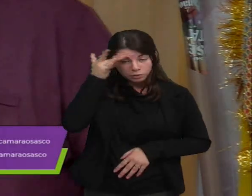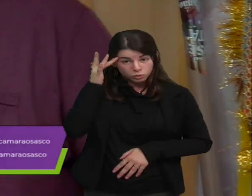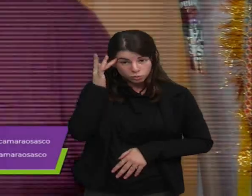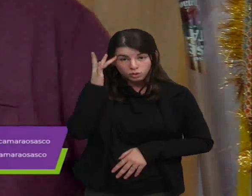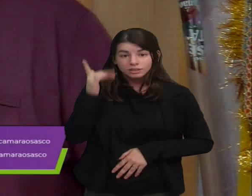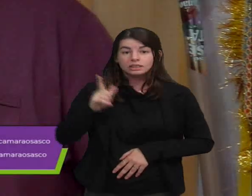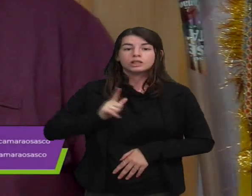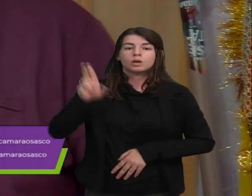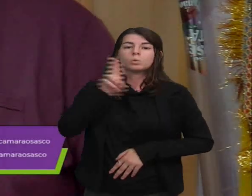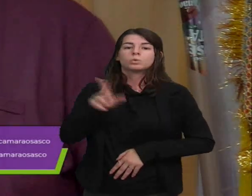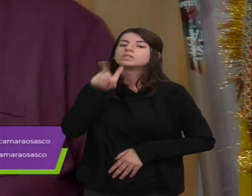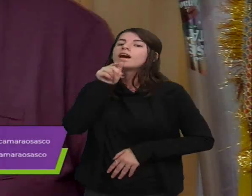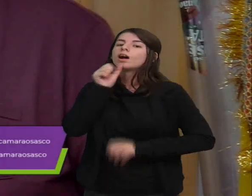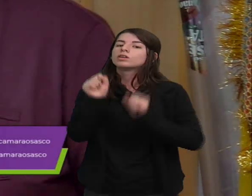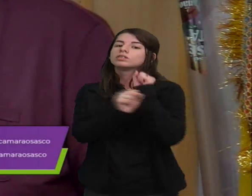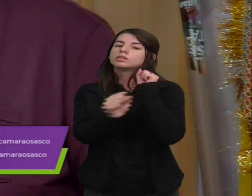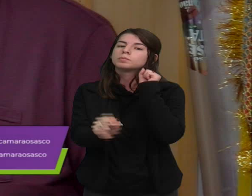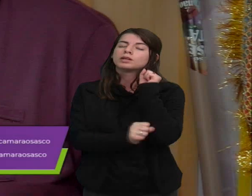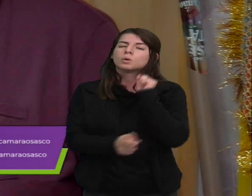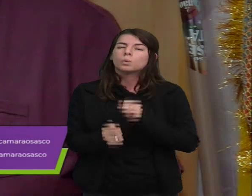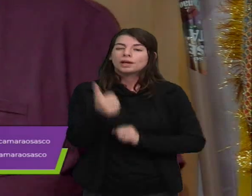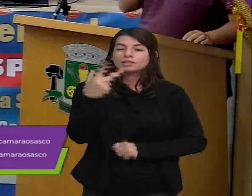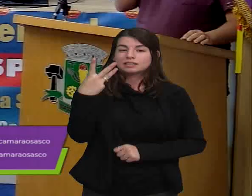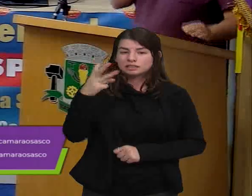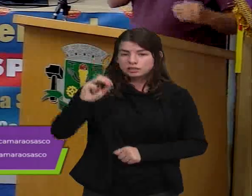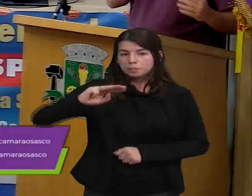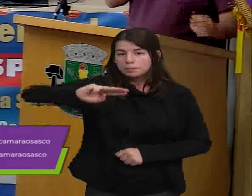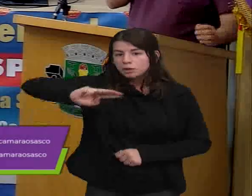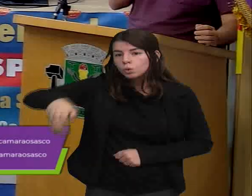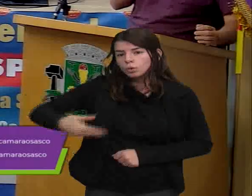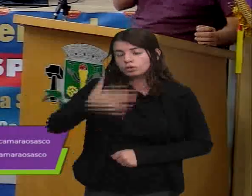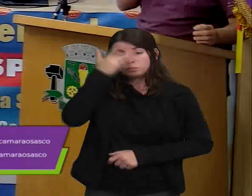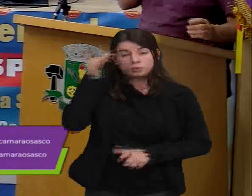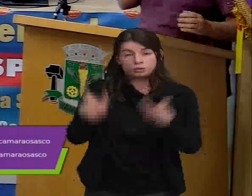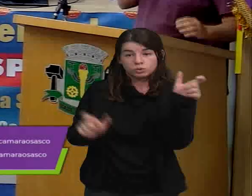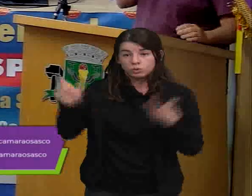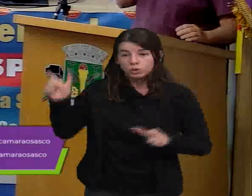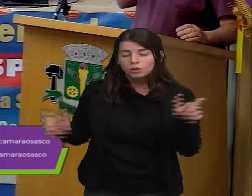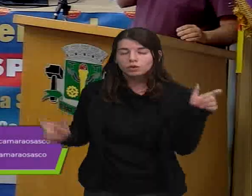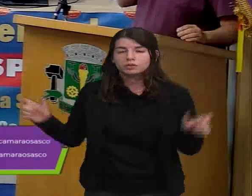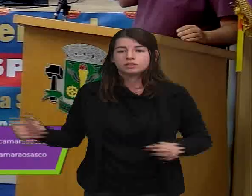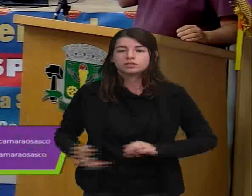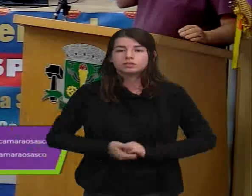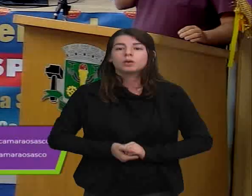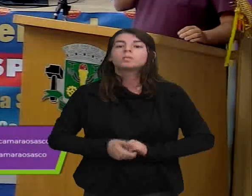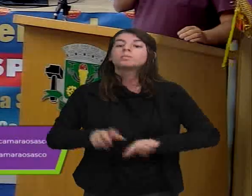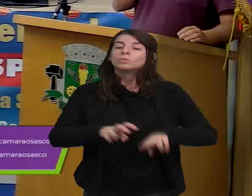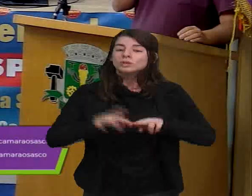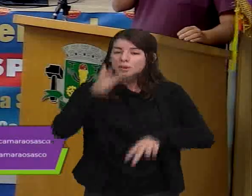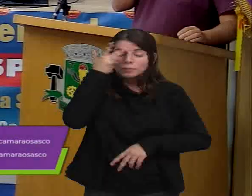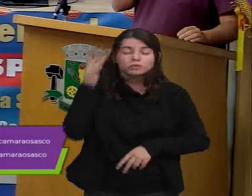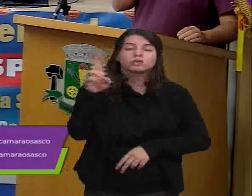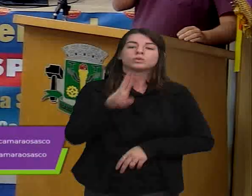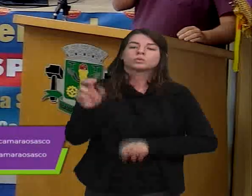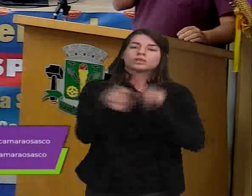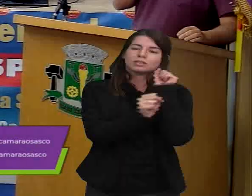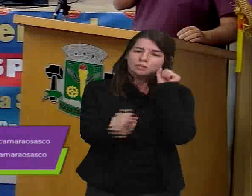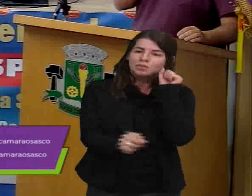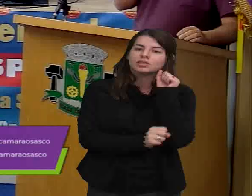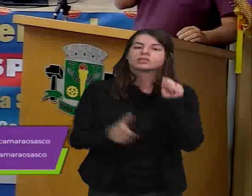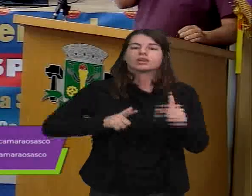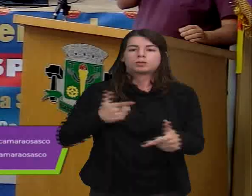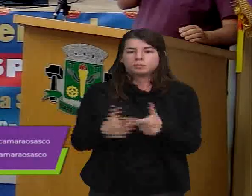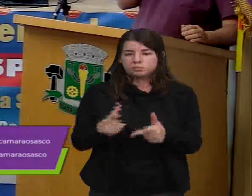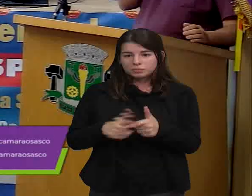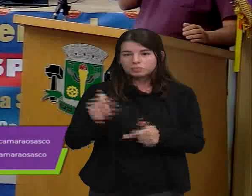de pessoas e essa população será a principal prejudicada com o processo de privatização